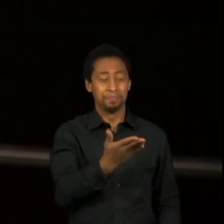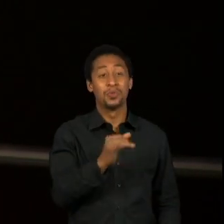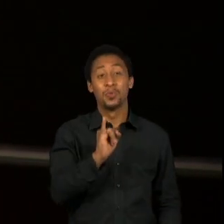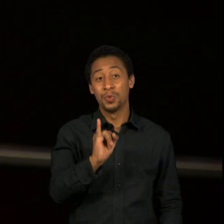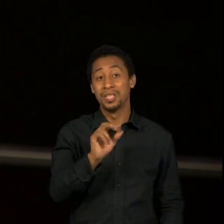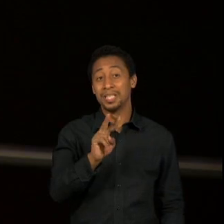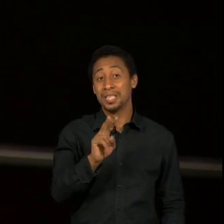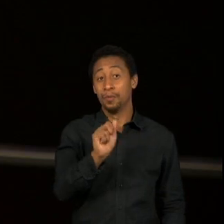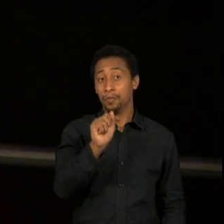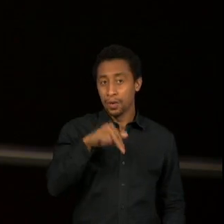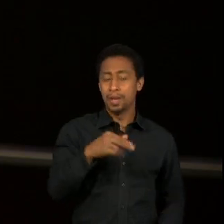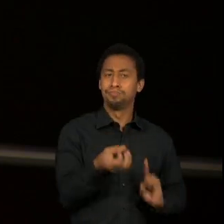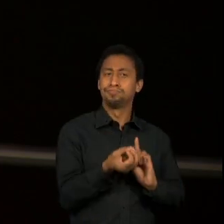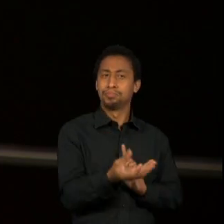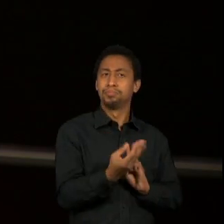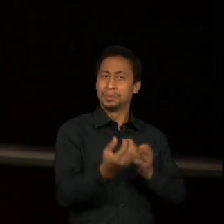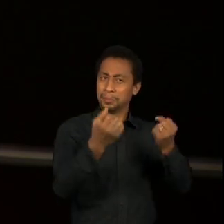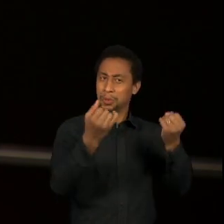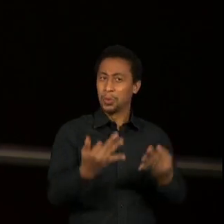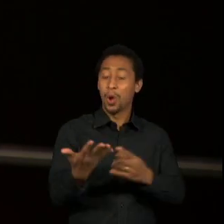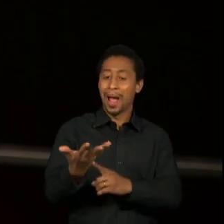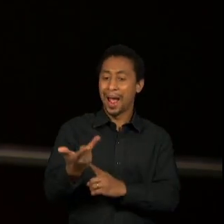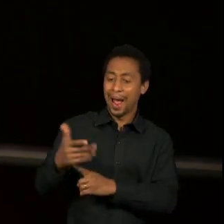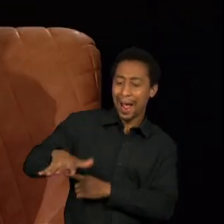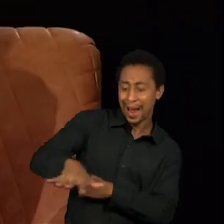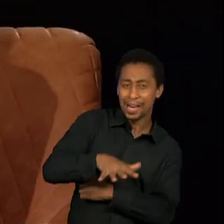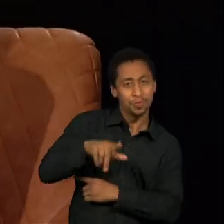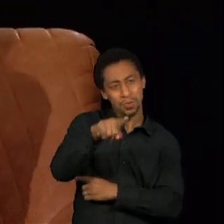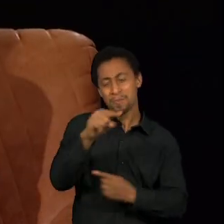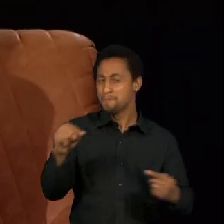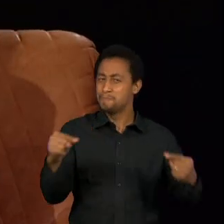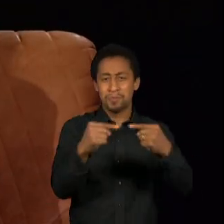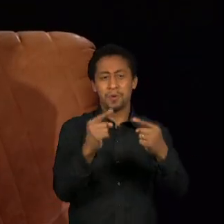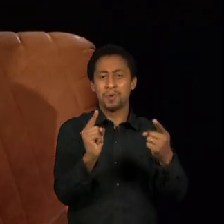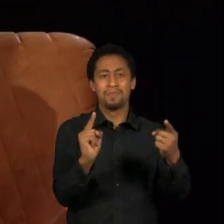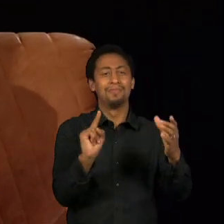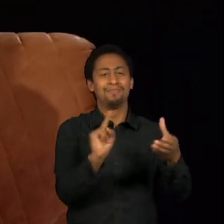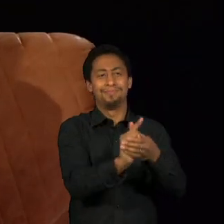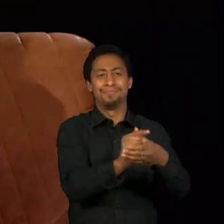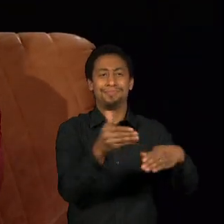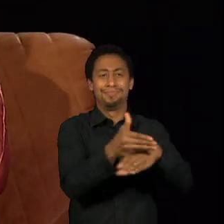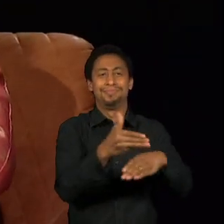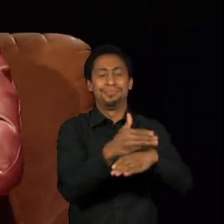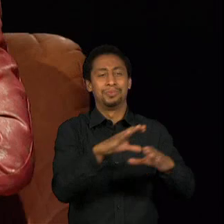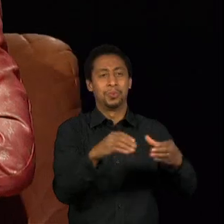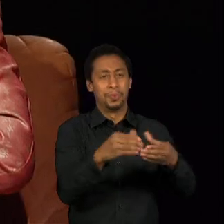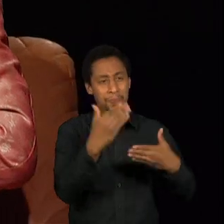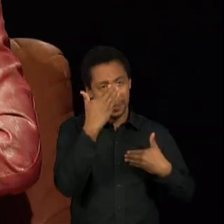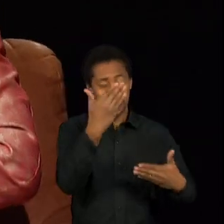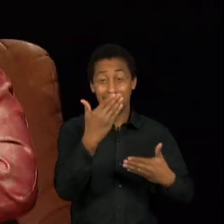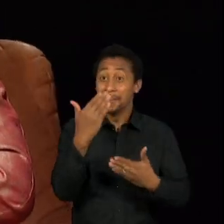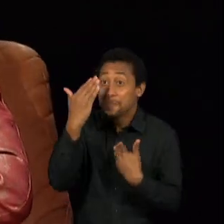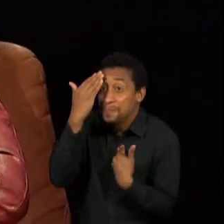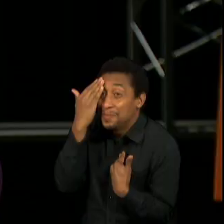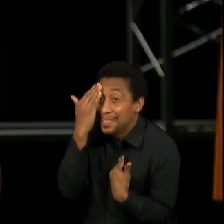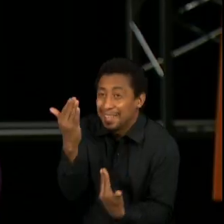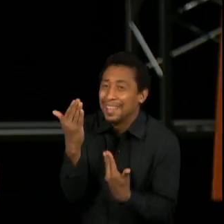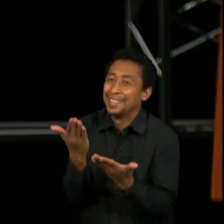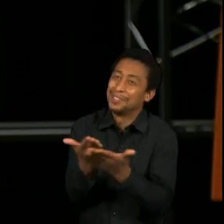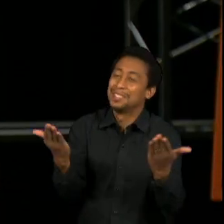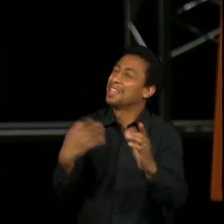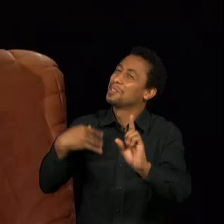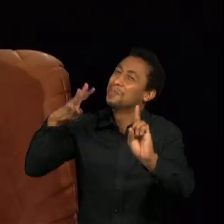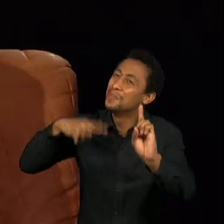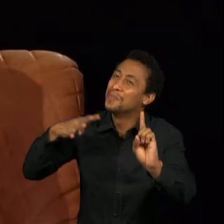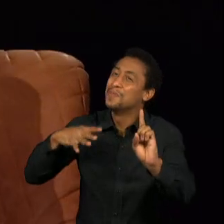Não dá para respirar arte sem falar de você. Obrigada, Helena. Muito Imensamente obrigada. eu agradeço a vocês. Sou fã,